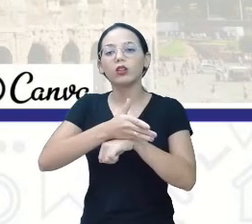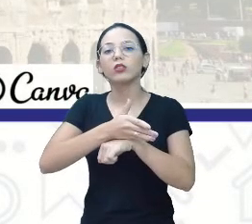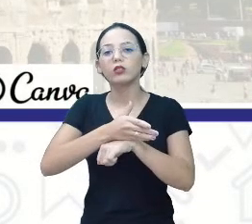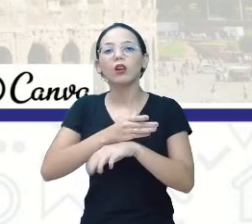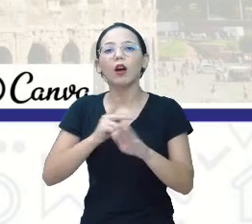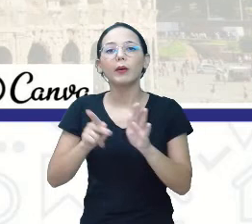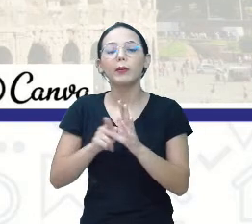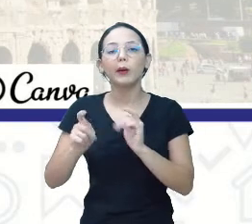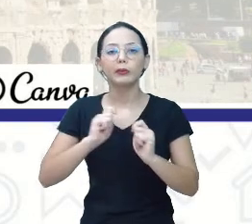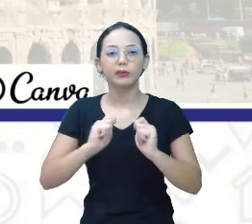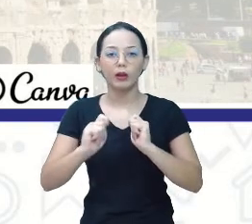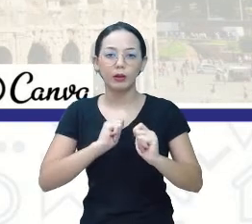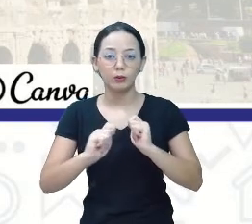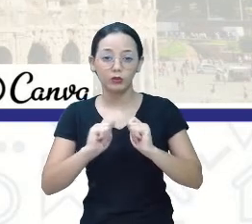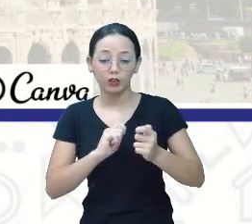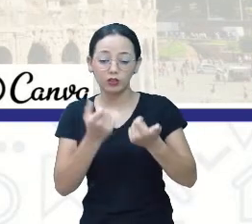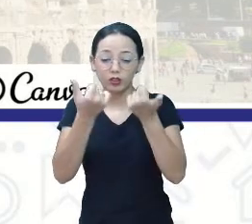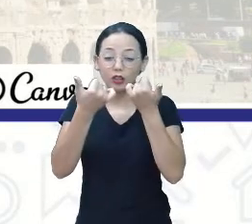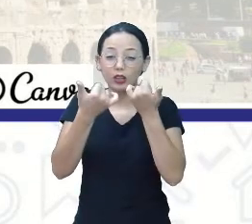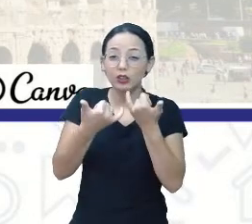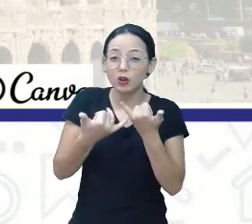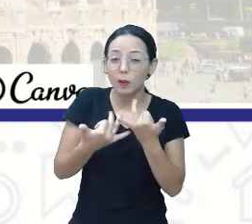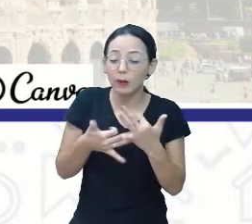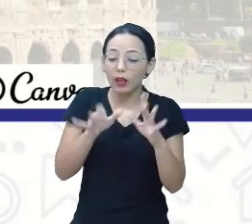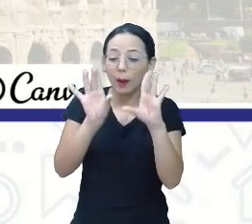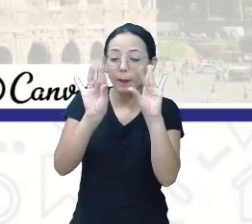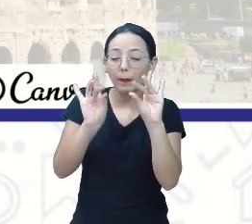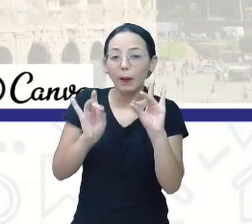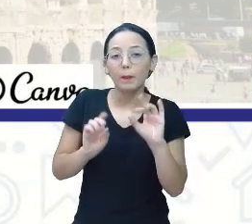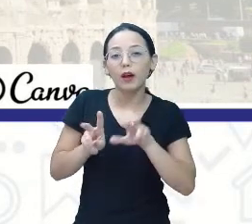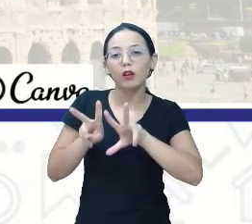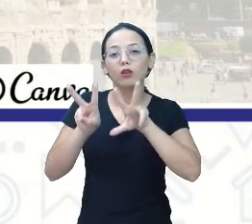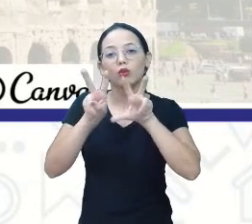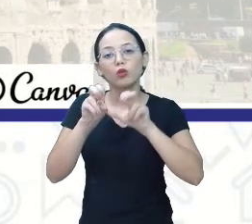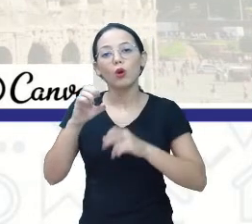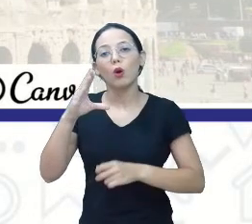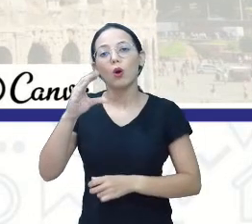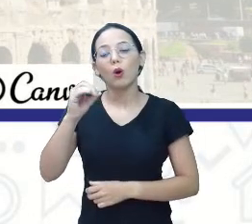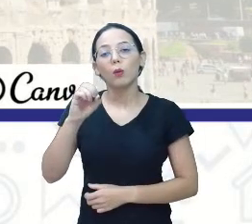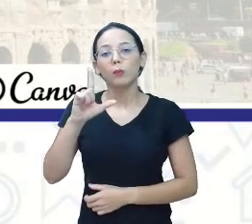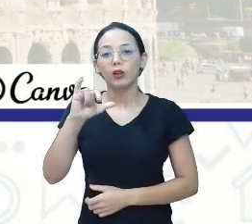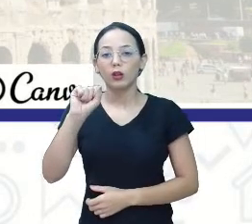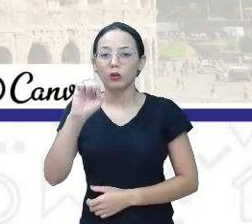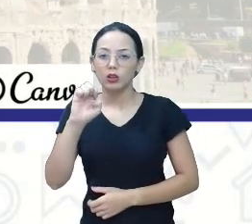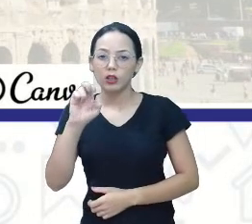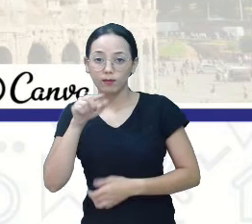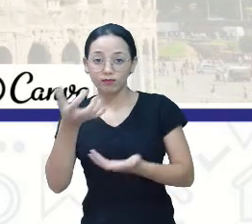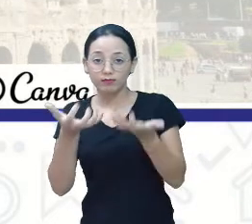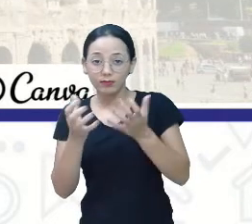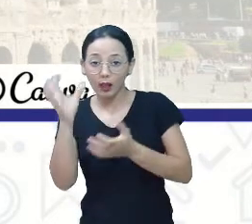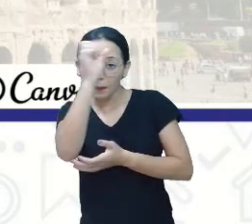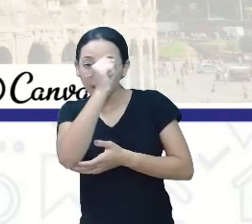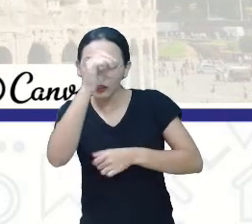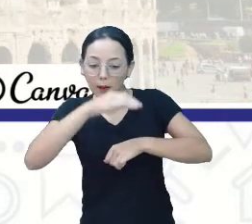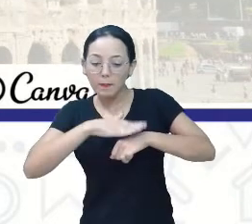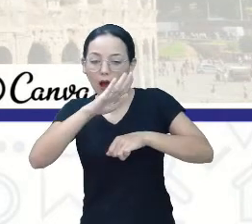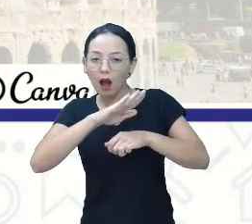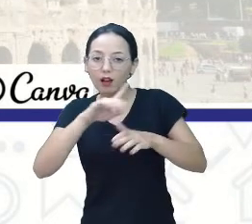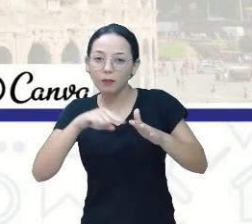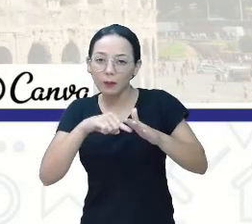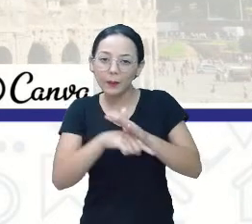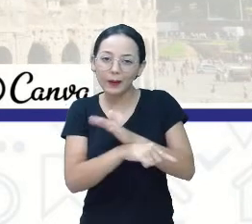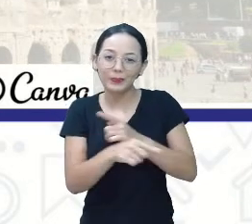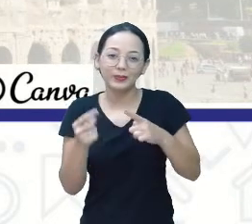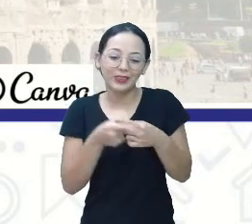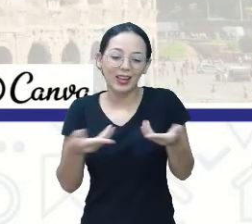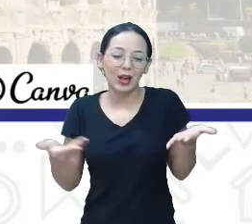uma reportagem que fala mais sobre o Coliseu. Então, se você quiser aprender um pouquinho mais, porque não dá para a